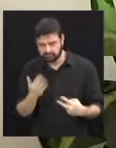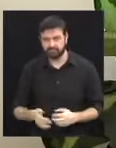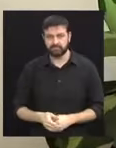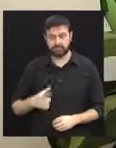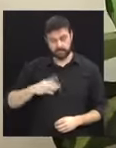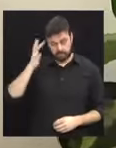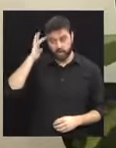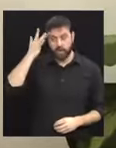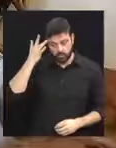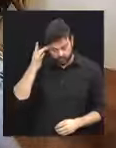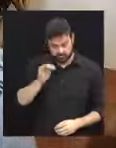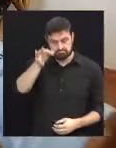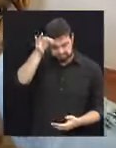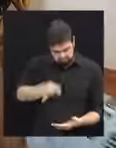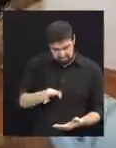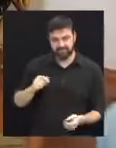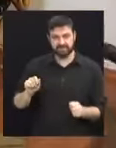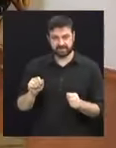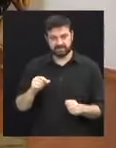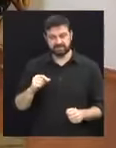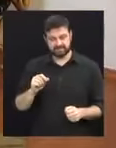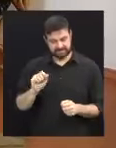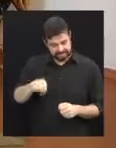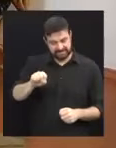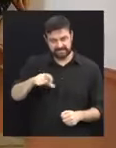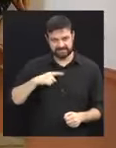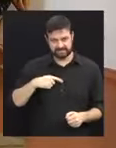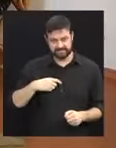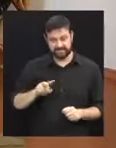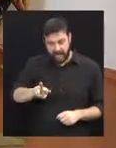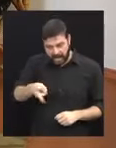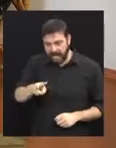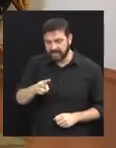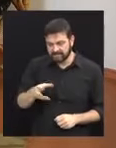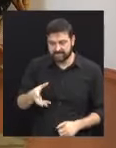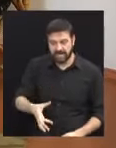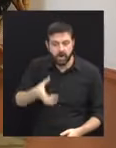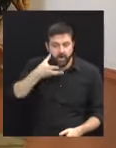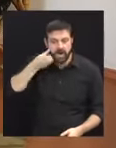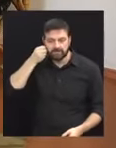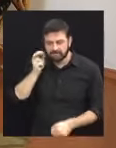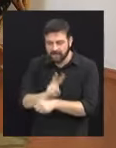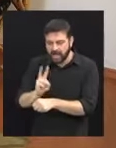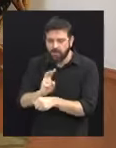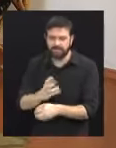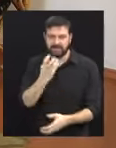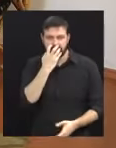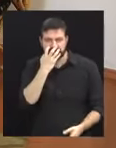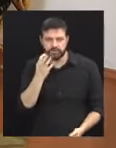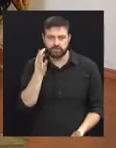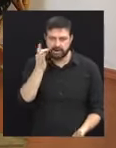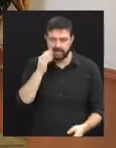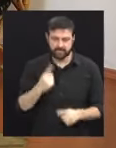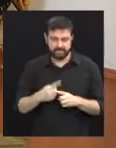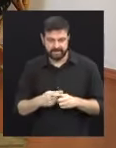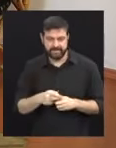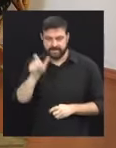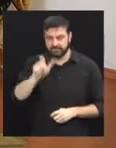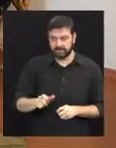com certeza que é uma forte tendência, né? Atualmente o pessoal sempre muito ocupado, sempre